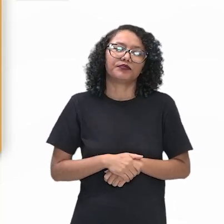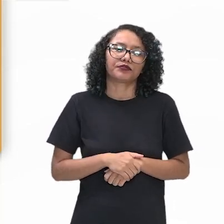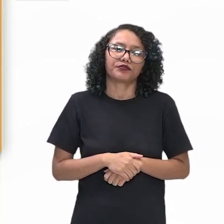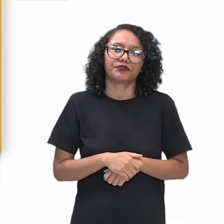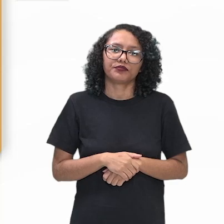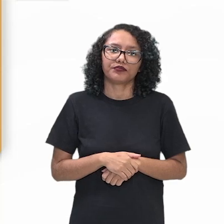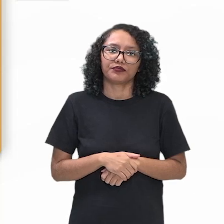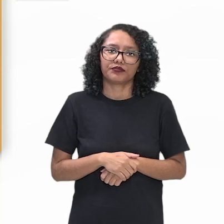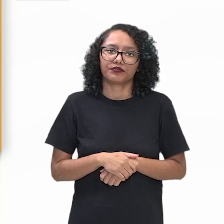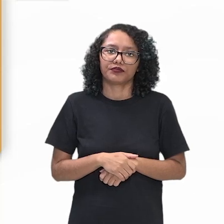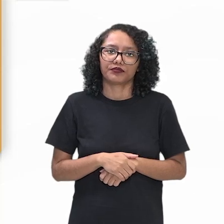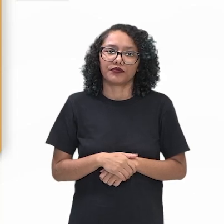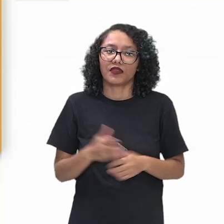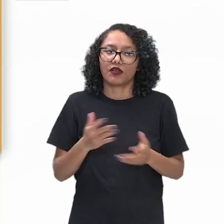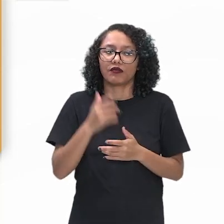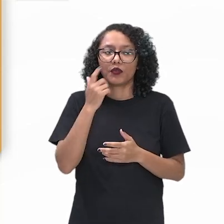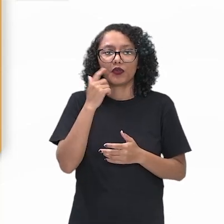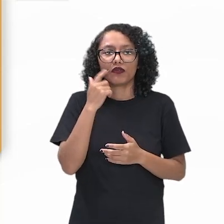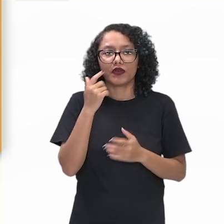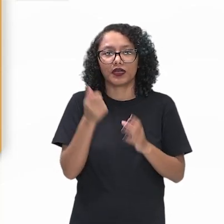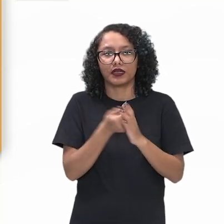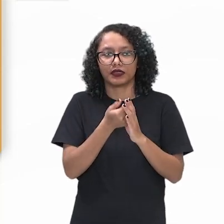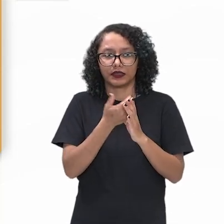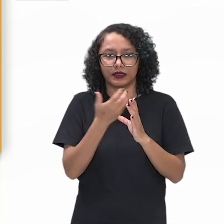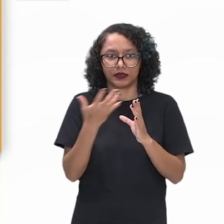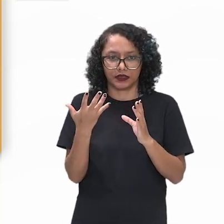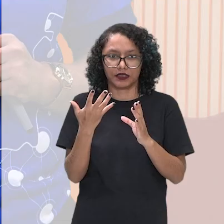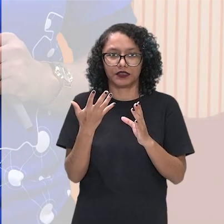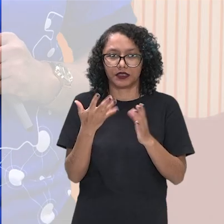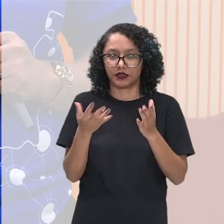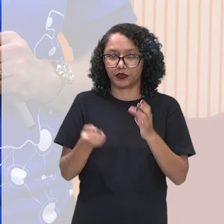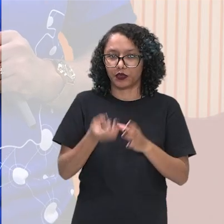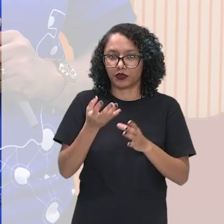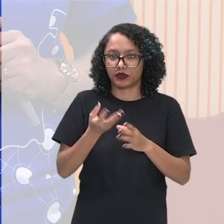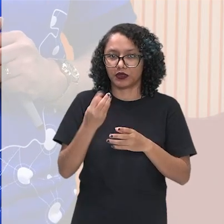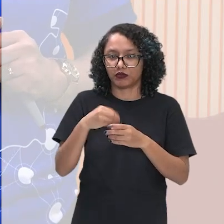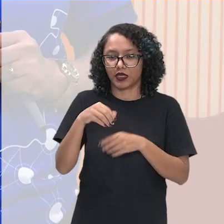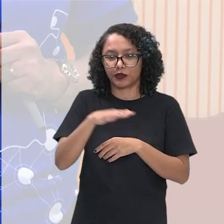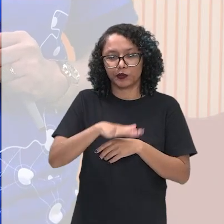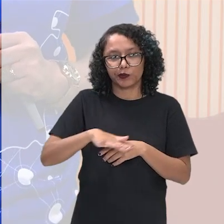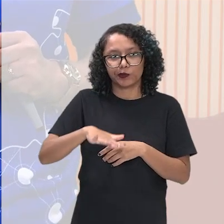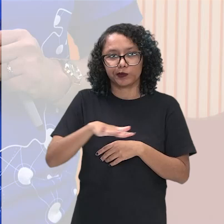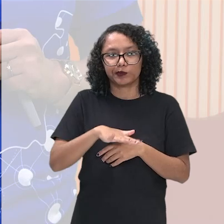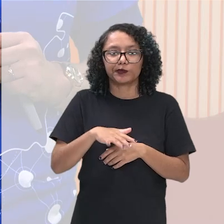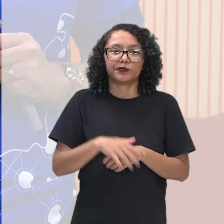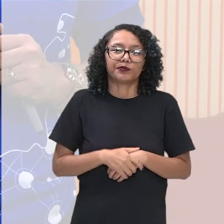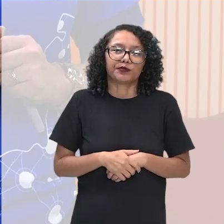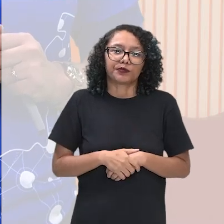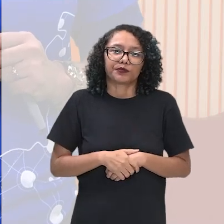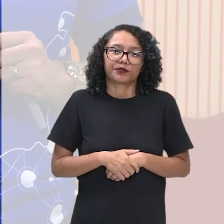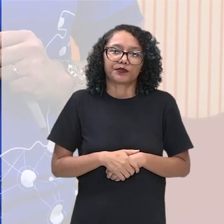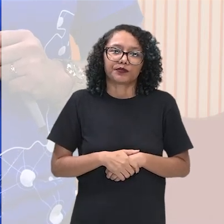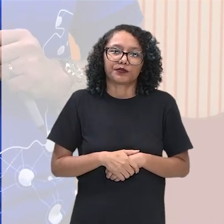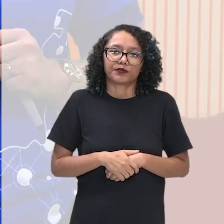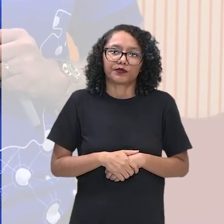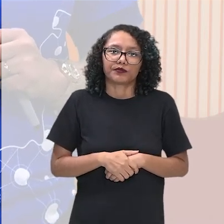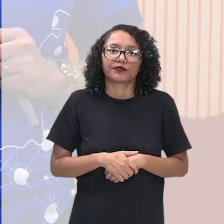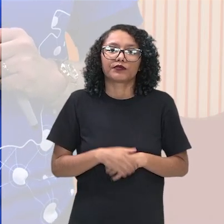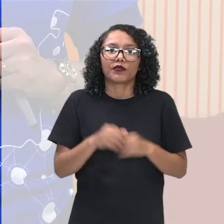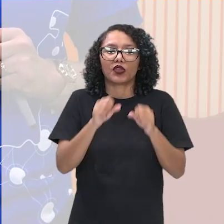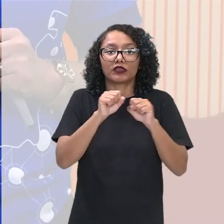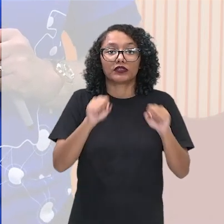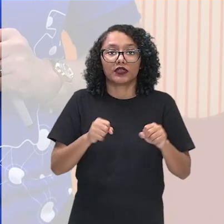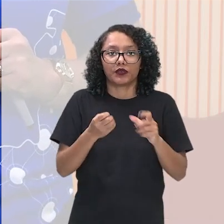as características da produção na América Portuguesa. Então, observem só. Eu tenho aqui o sistema